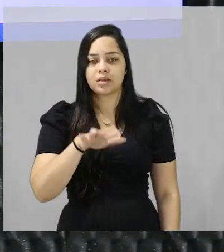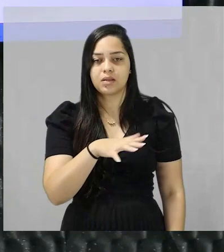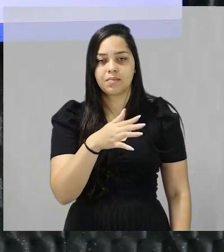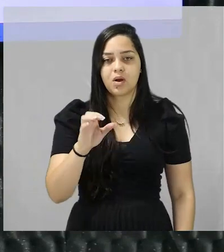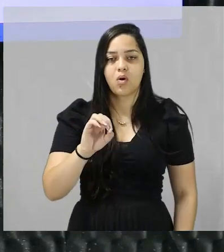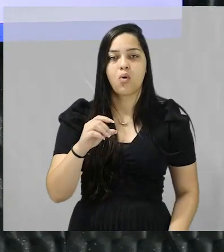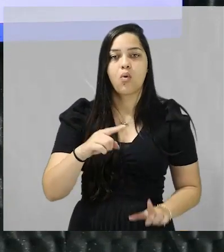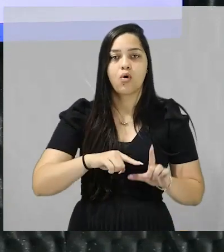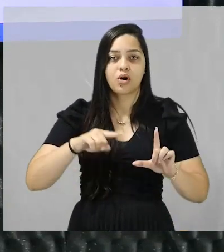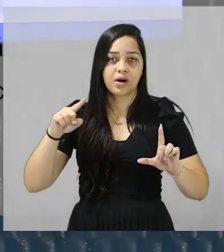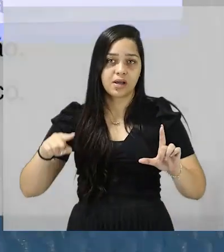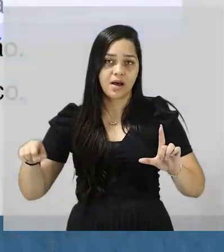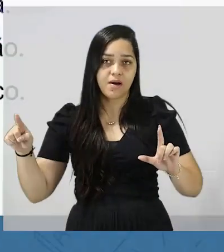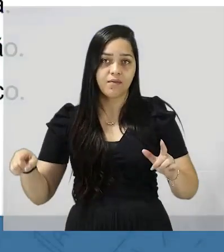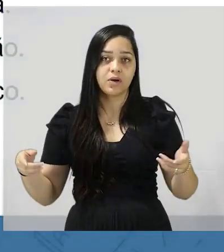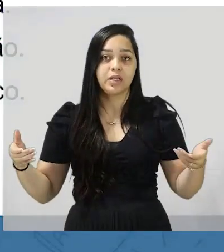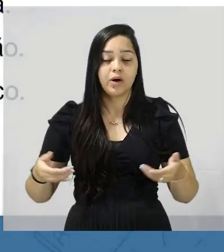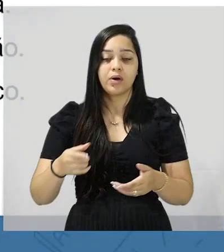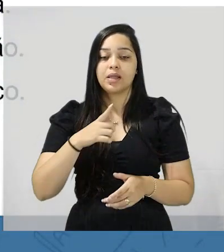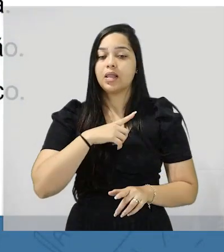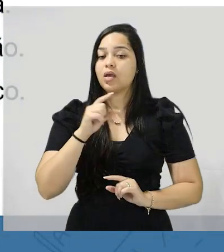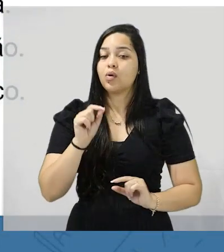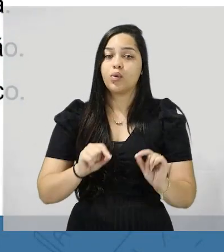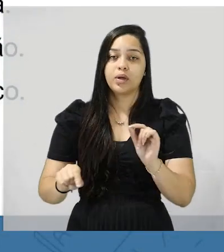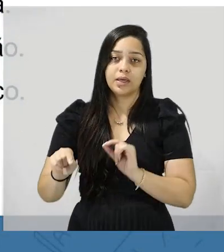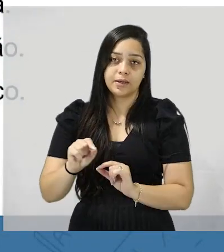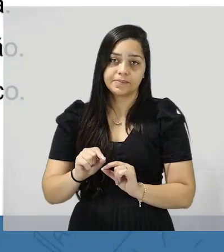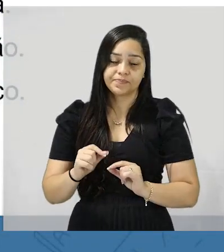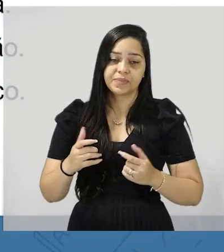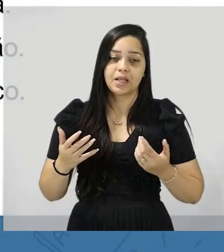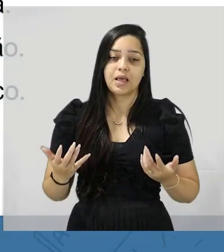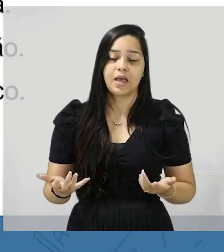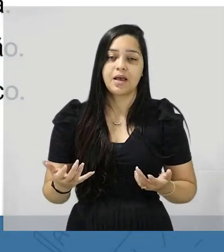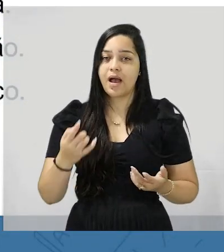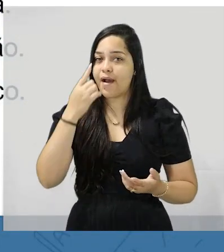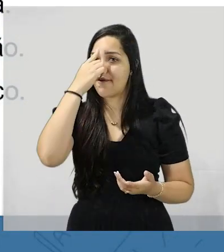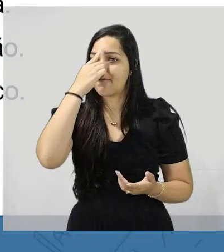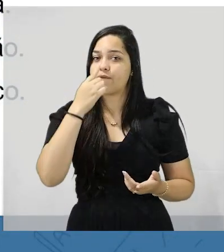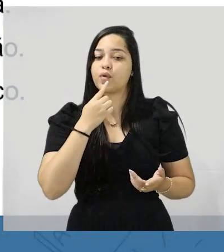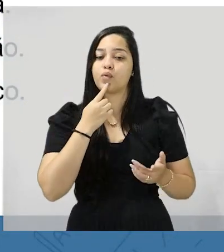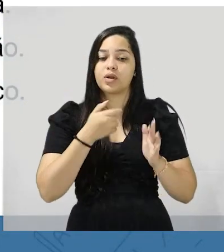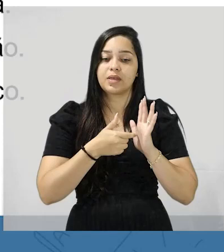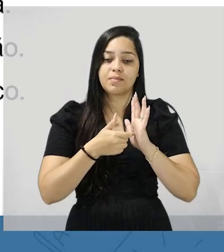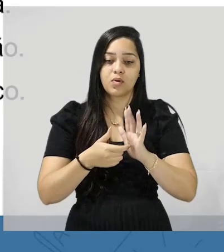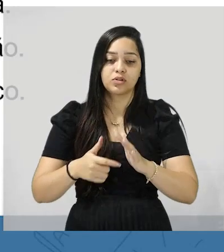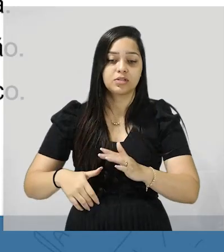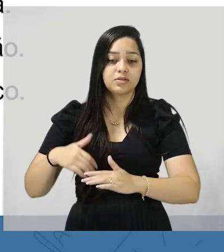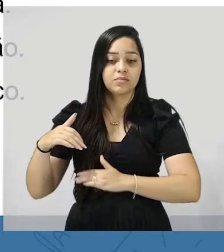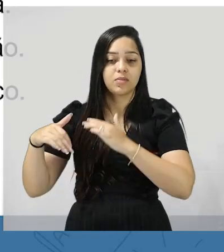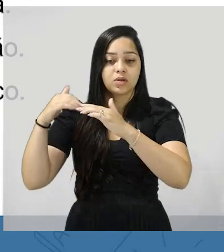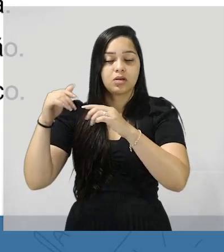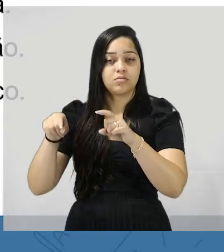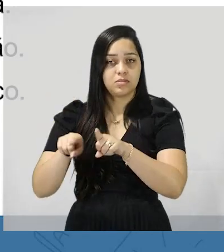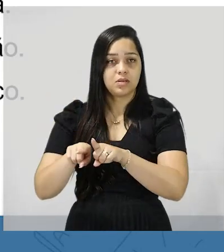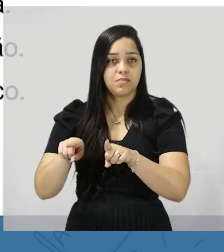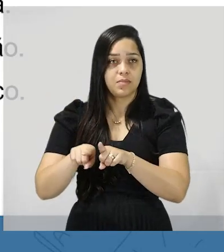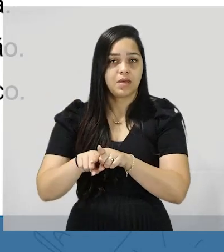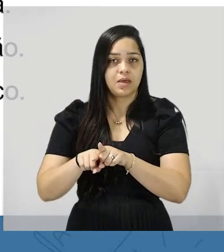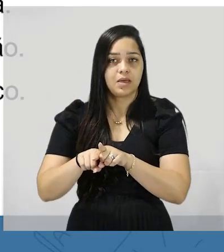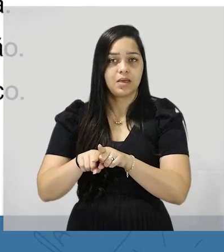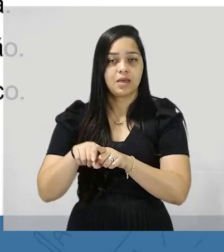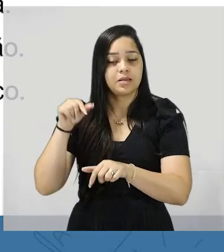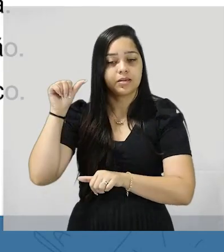esse gráfico. Então, nós temos aqui a figura que mostra esse processo, essa